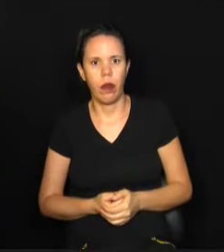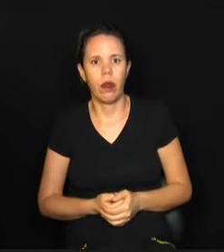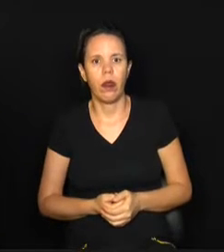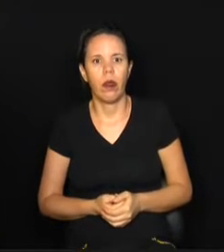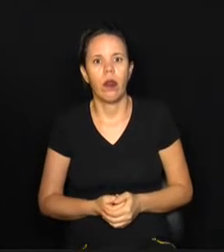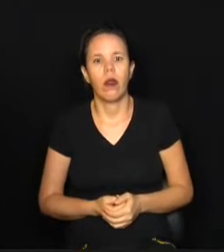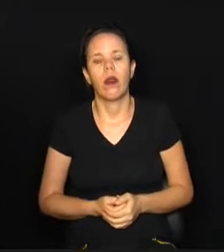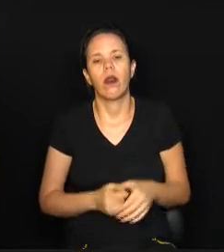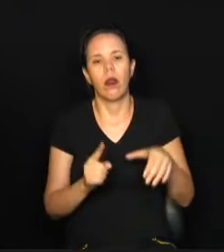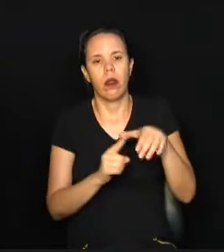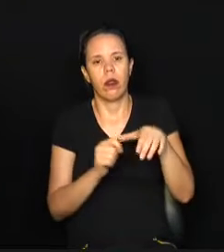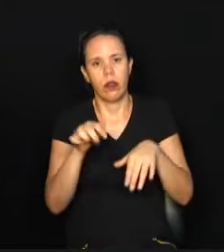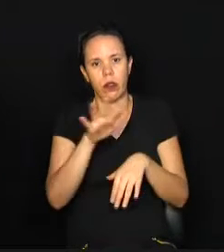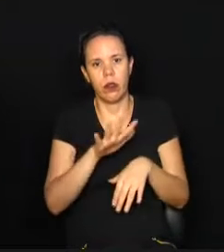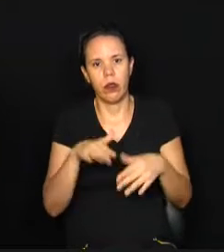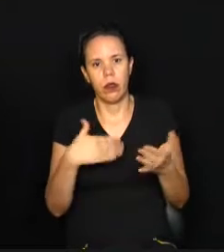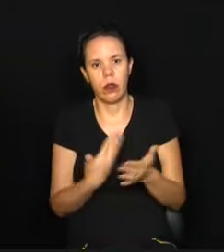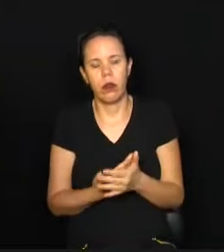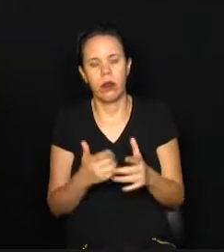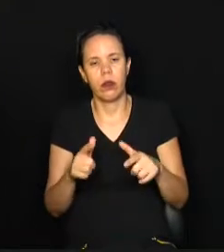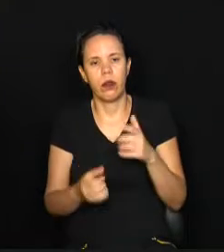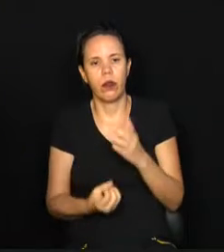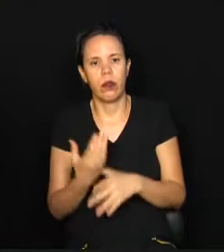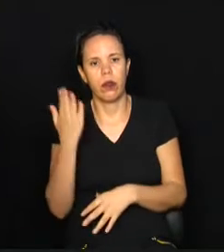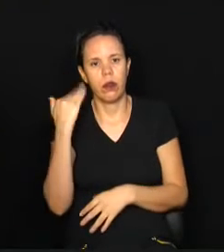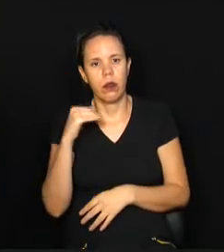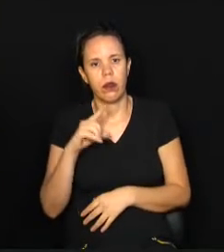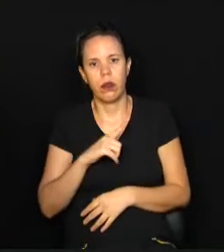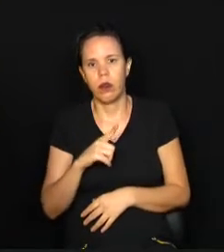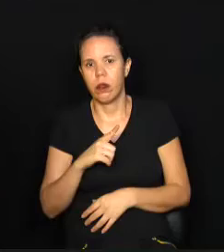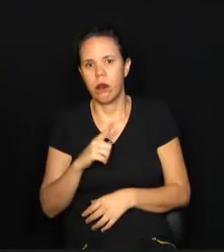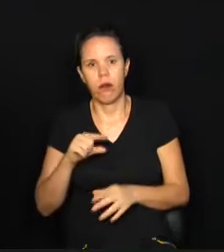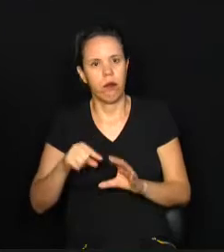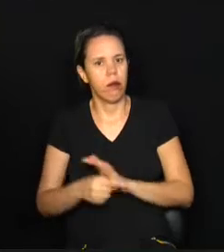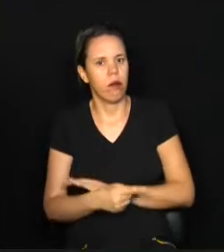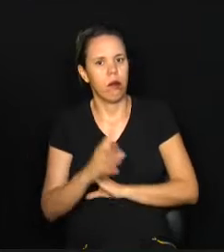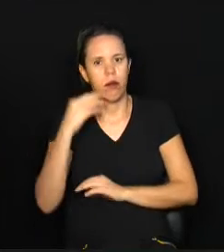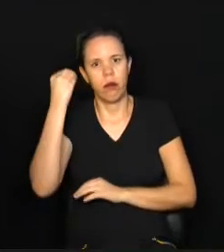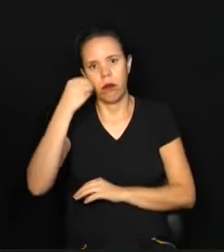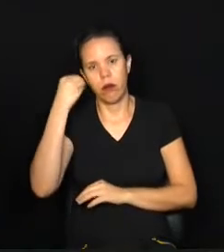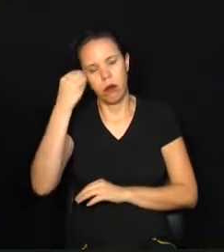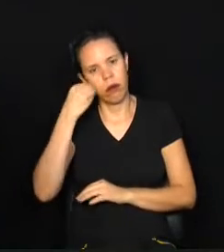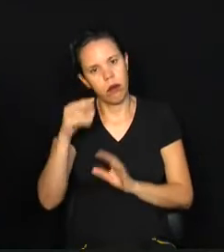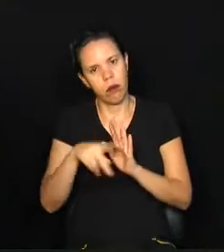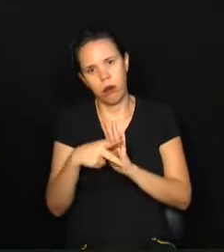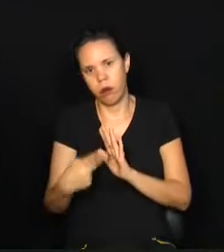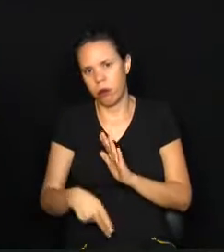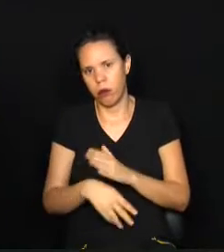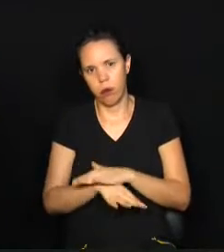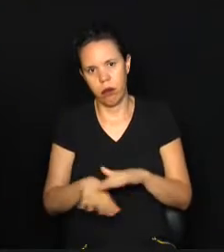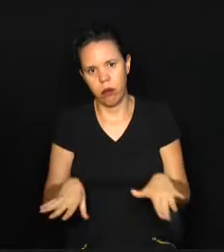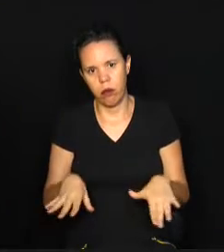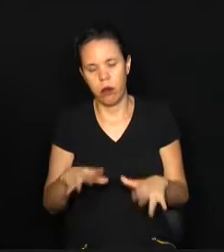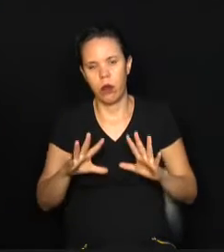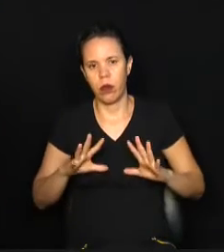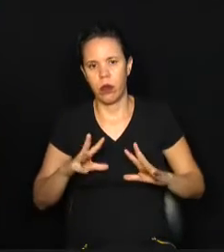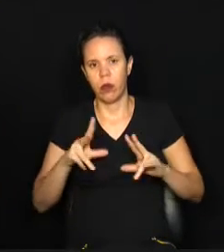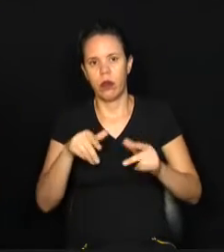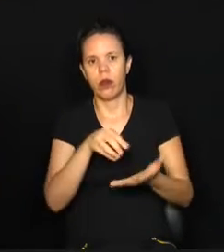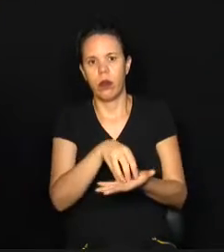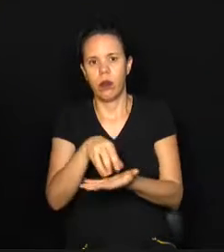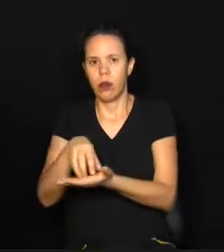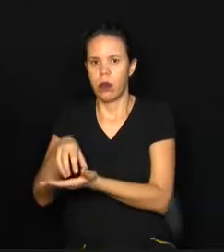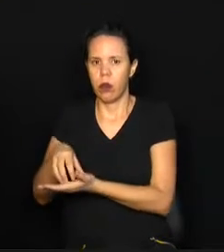O clínico geral, até onde entendo também, ele não se aprofunda em conhecimentos específicos de todos os órgãos do